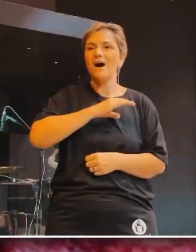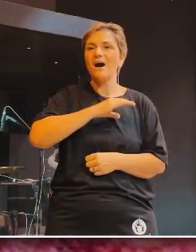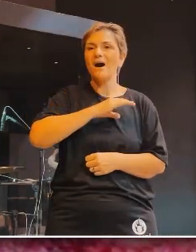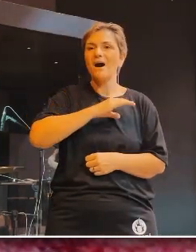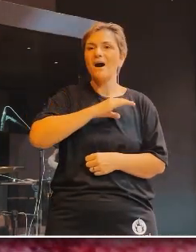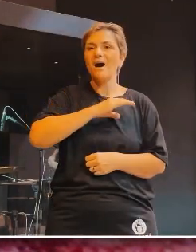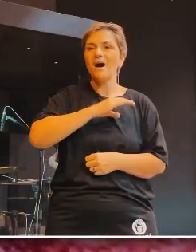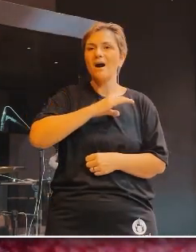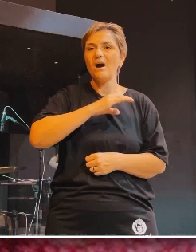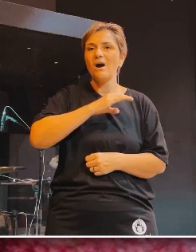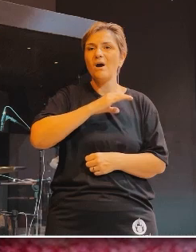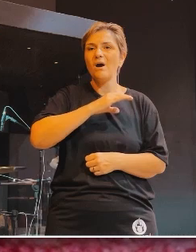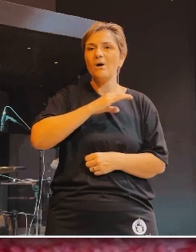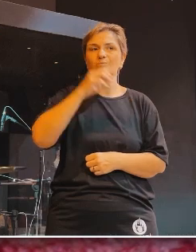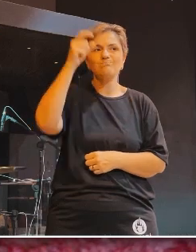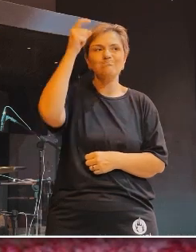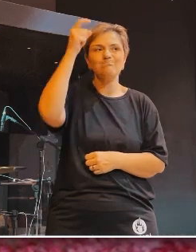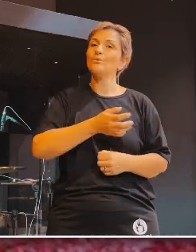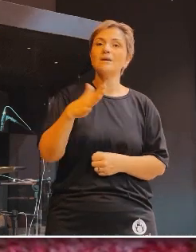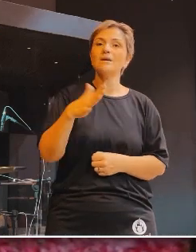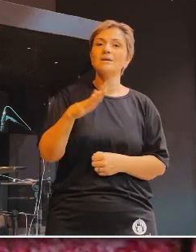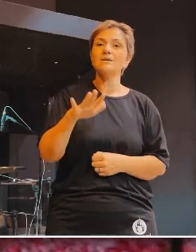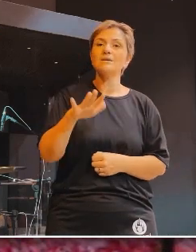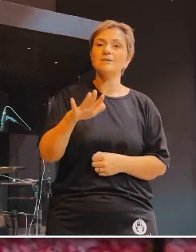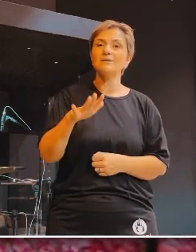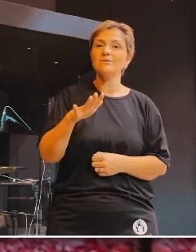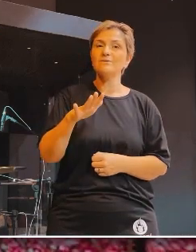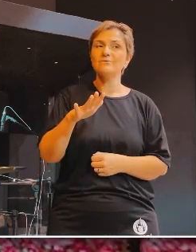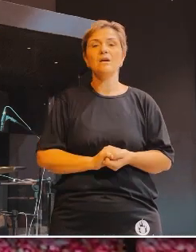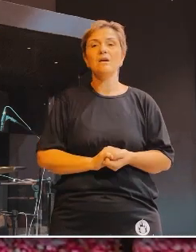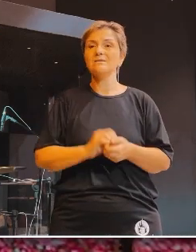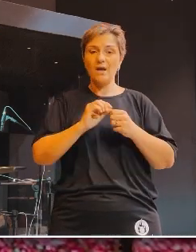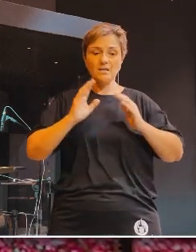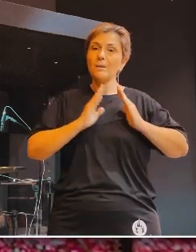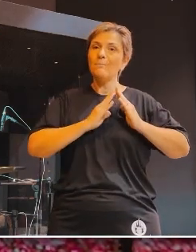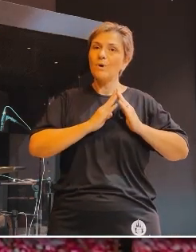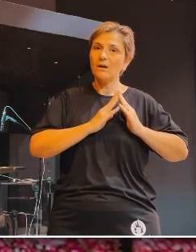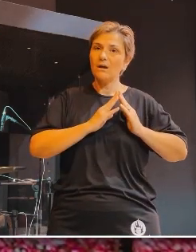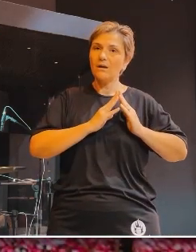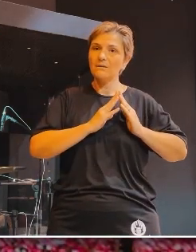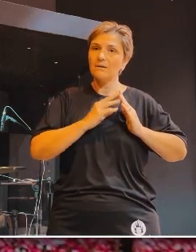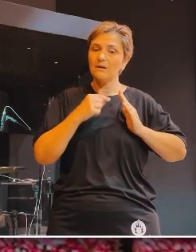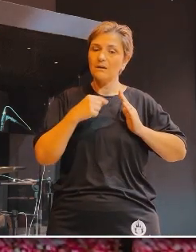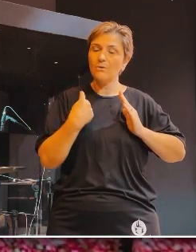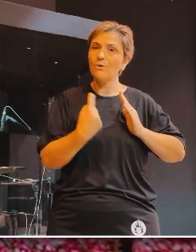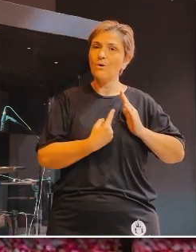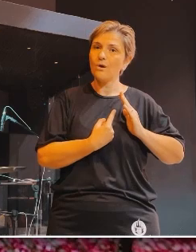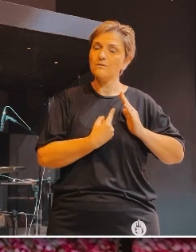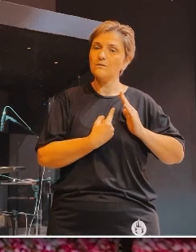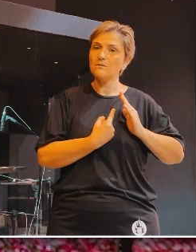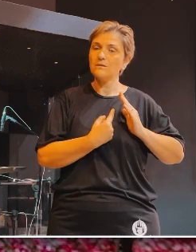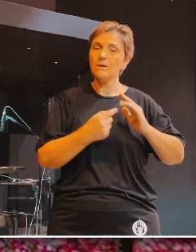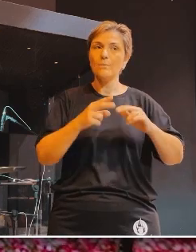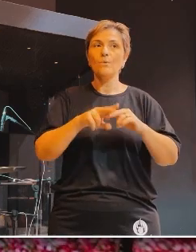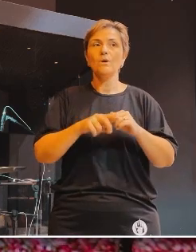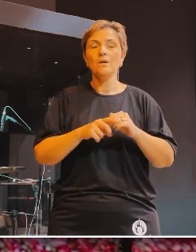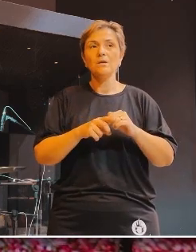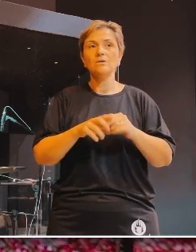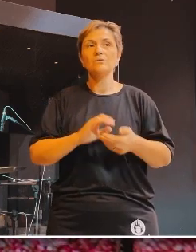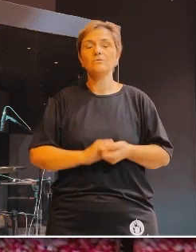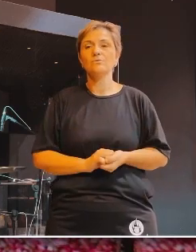muitas vezes encontram casa e fazem morada. Por isso que nós somos, em